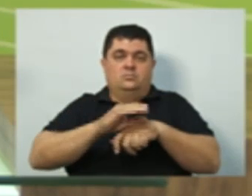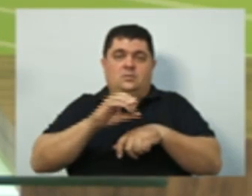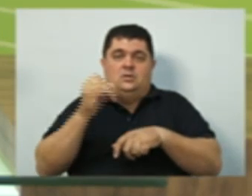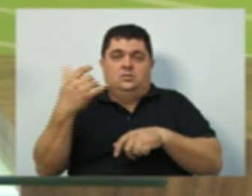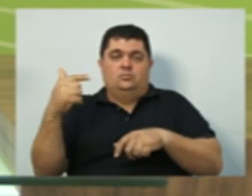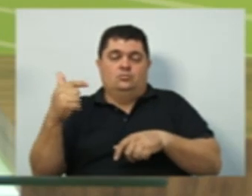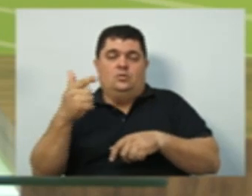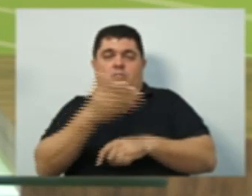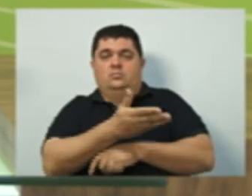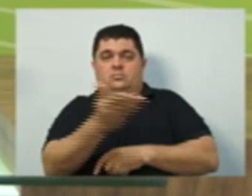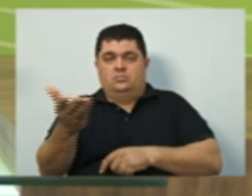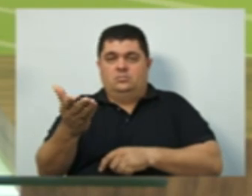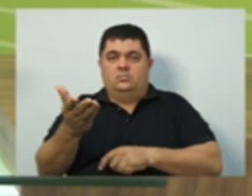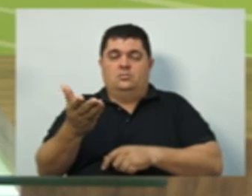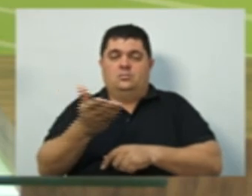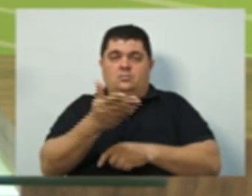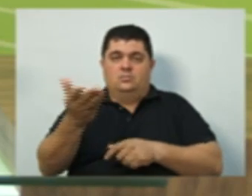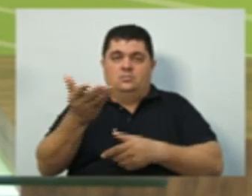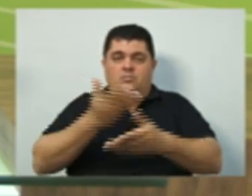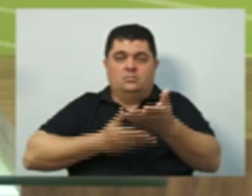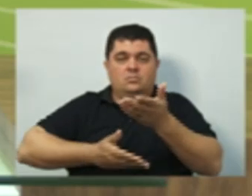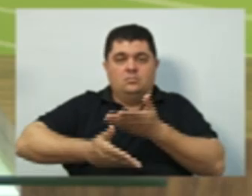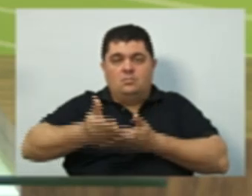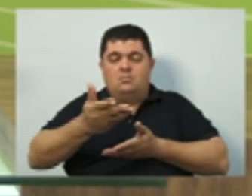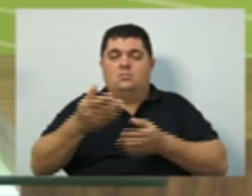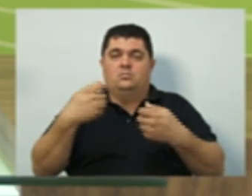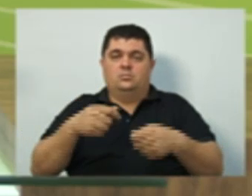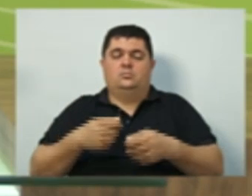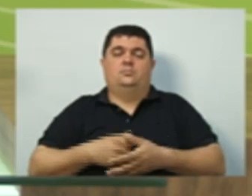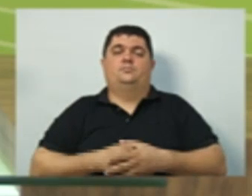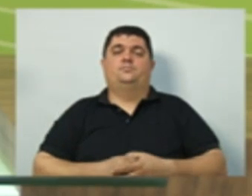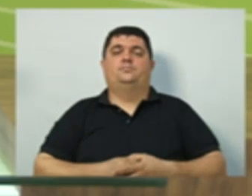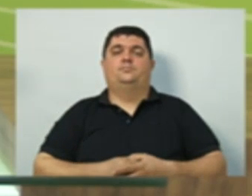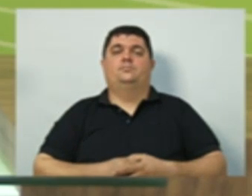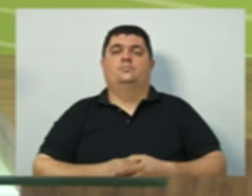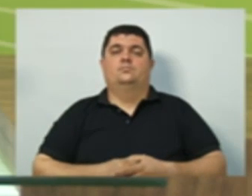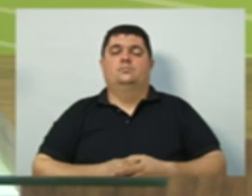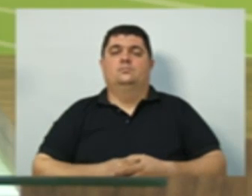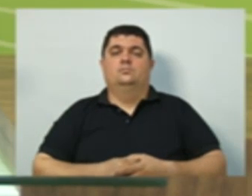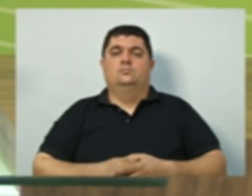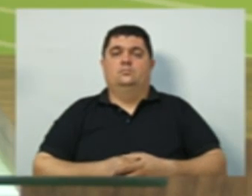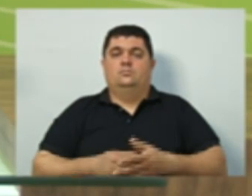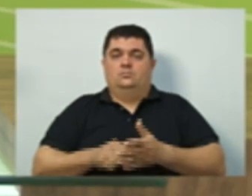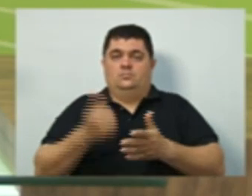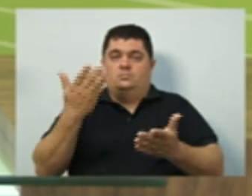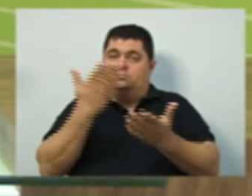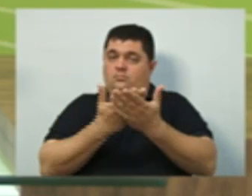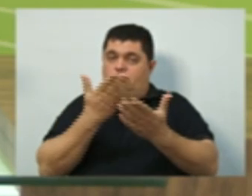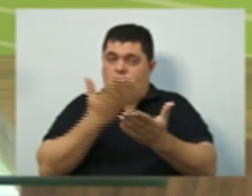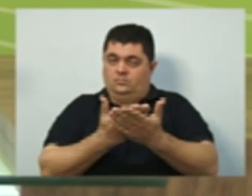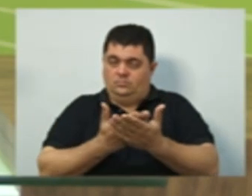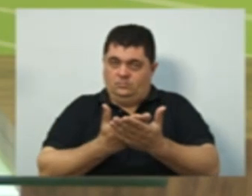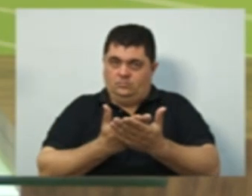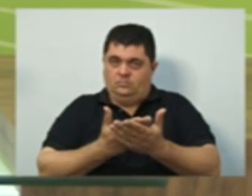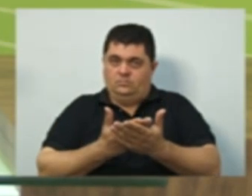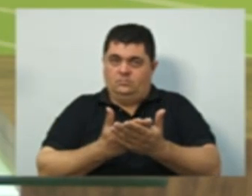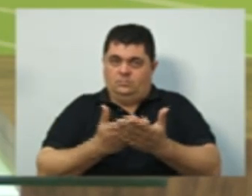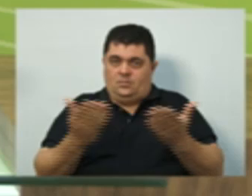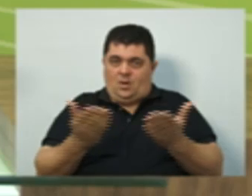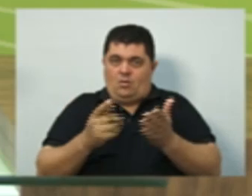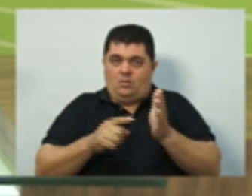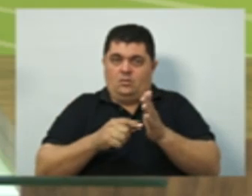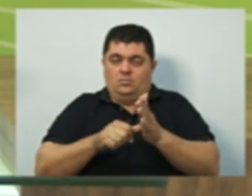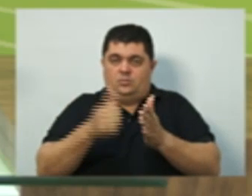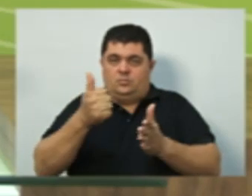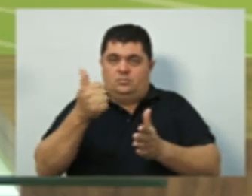sem vocês. Vocês estão aqui, nós estamos aqui justamente por causa de vocês. E nessa primeira aula, né, justamente nessa primeira